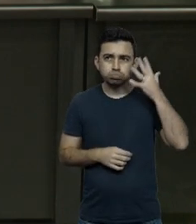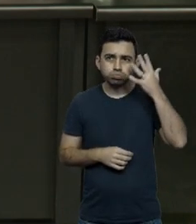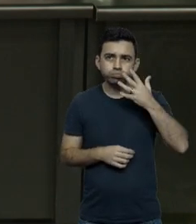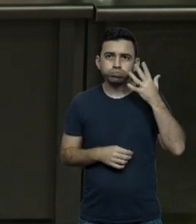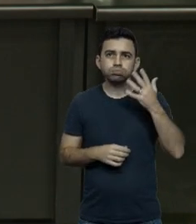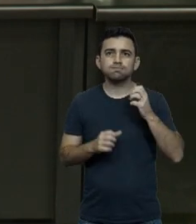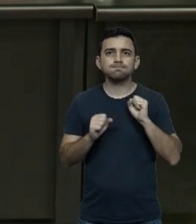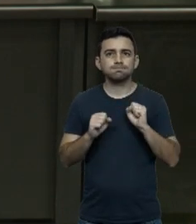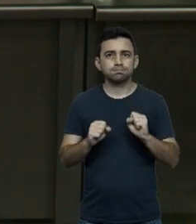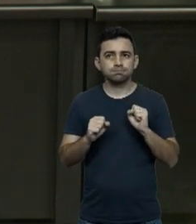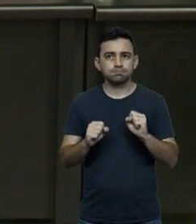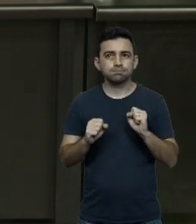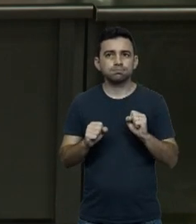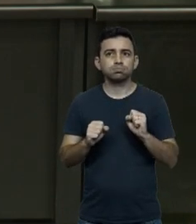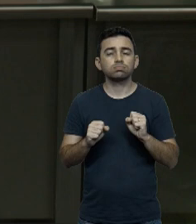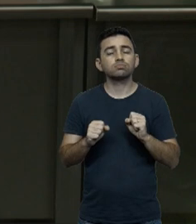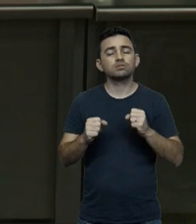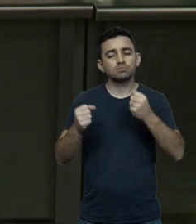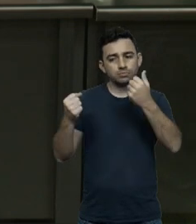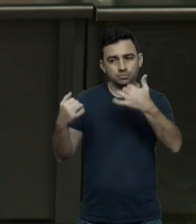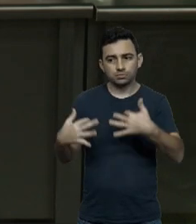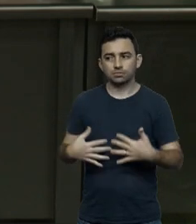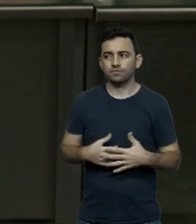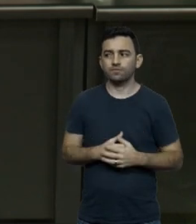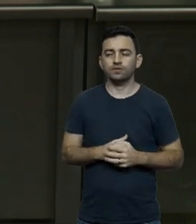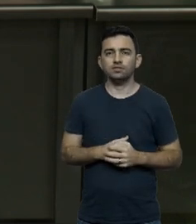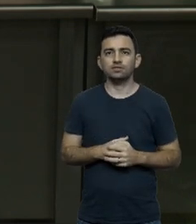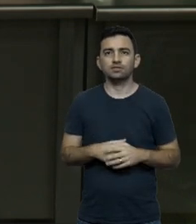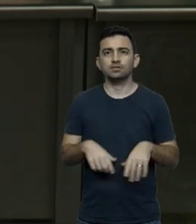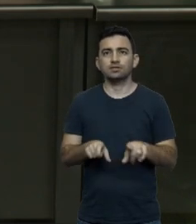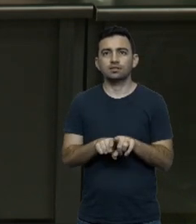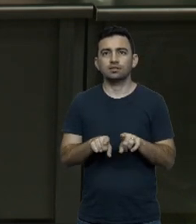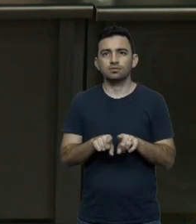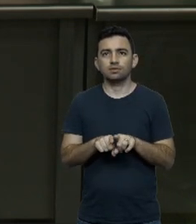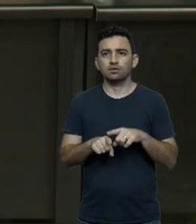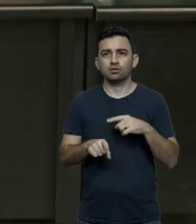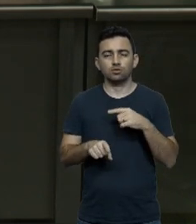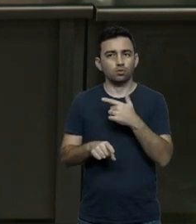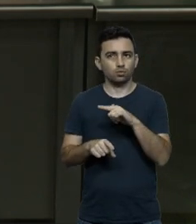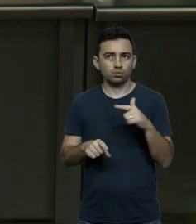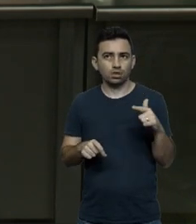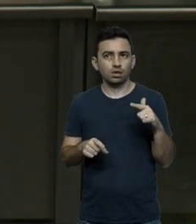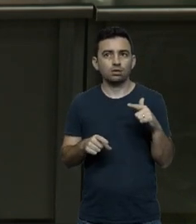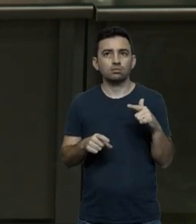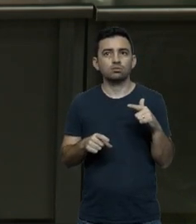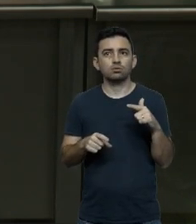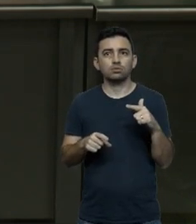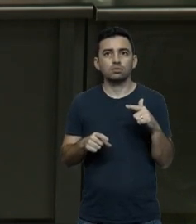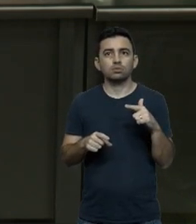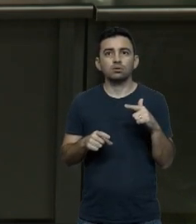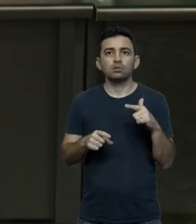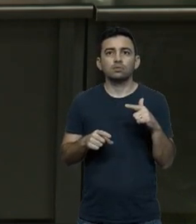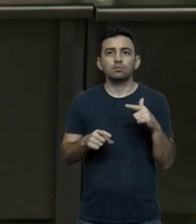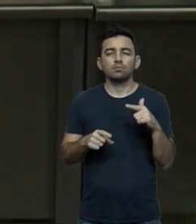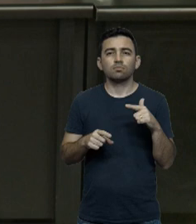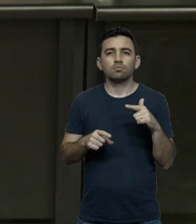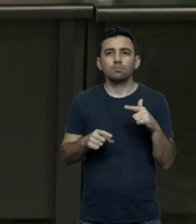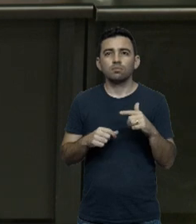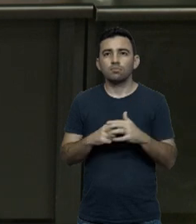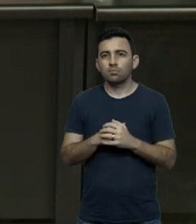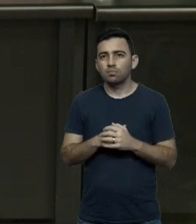podem se colocar em relação a esse ponto se viu o Gabriel que não tem acordo aqui nessa leitura Tá e agora eu eu eu